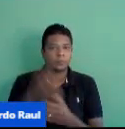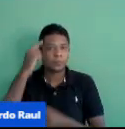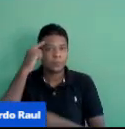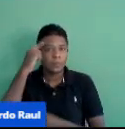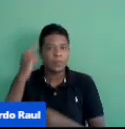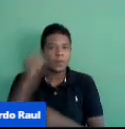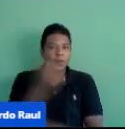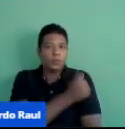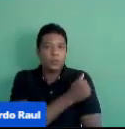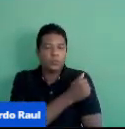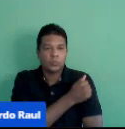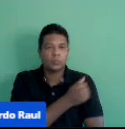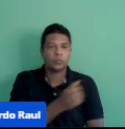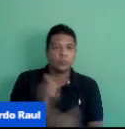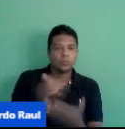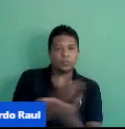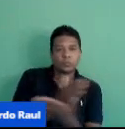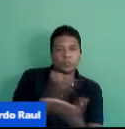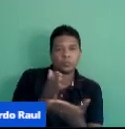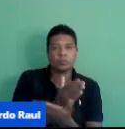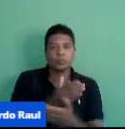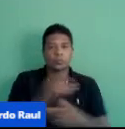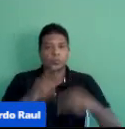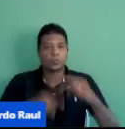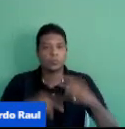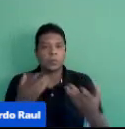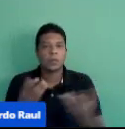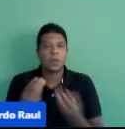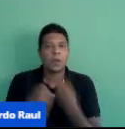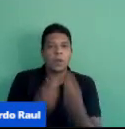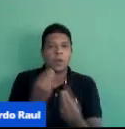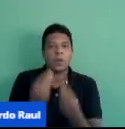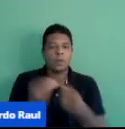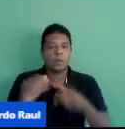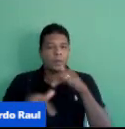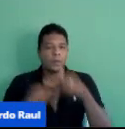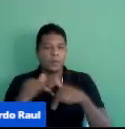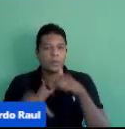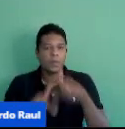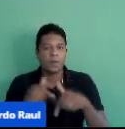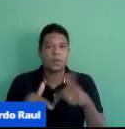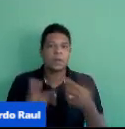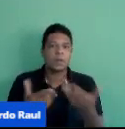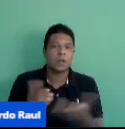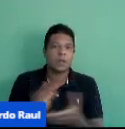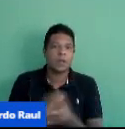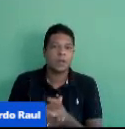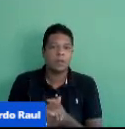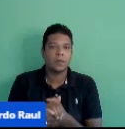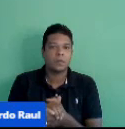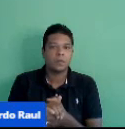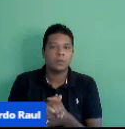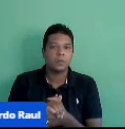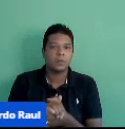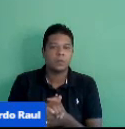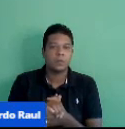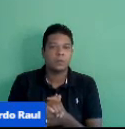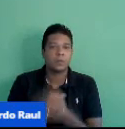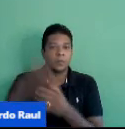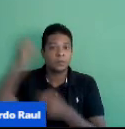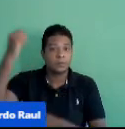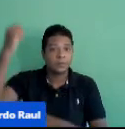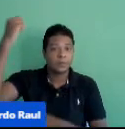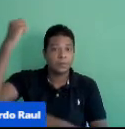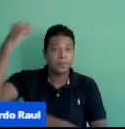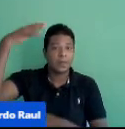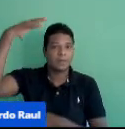tinha algumas coisas, assim, que antes, como é que eu poderia estar trabalhando assim? Trouxe algumas ideias, né?